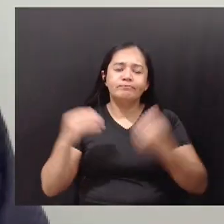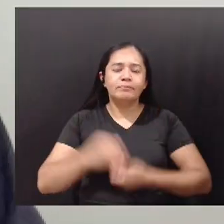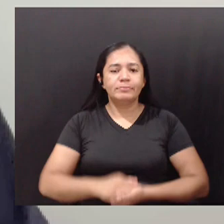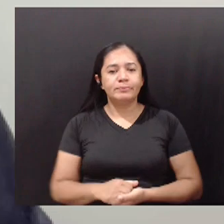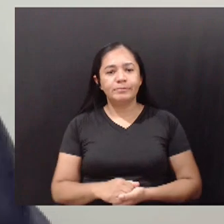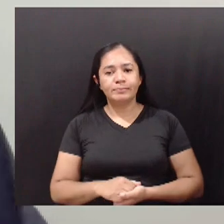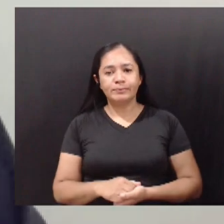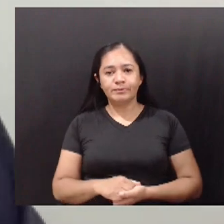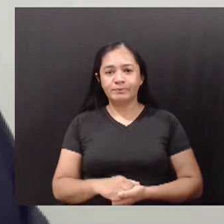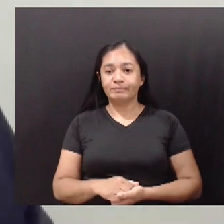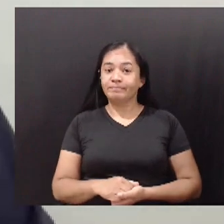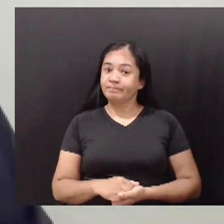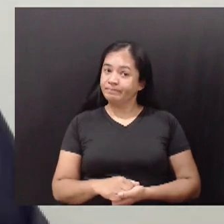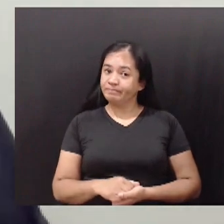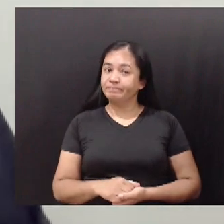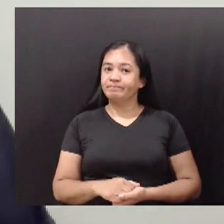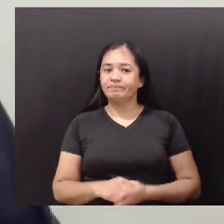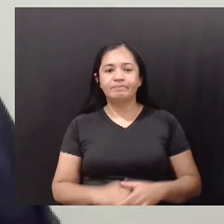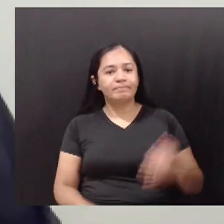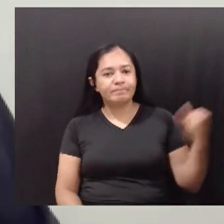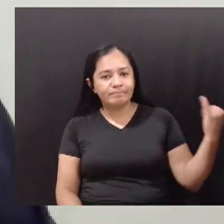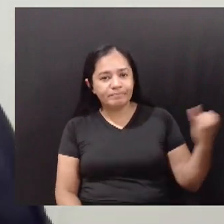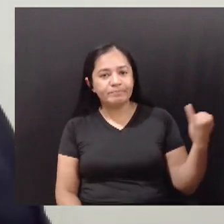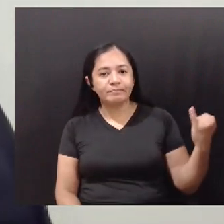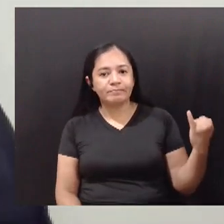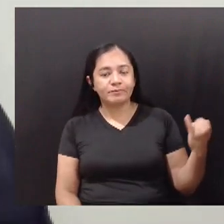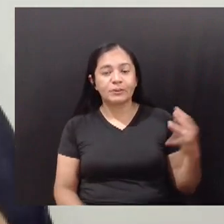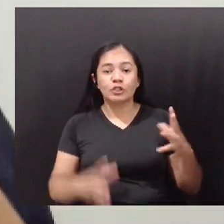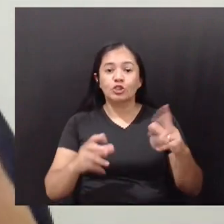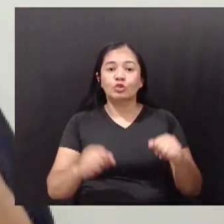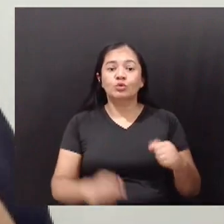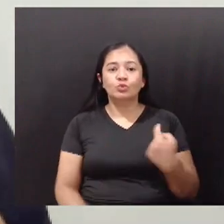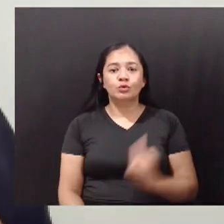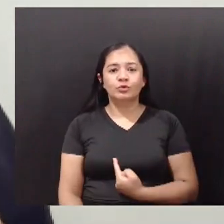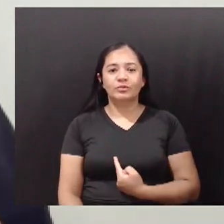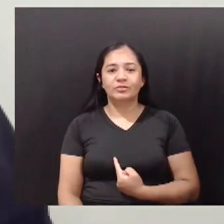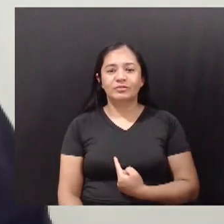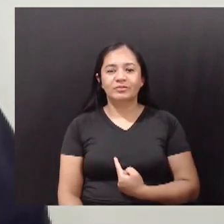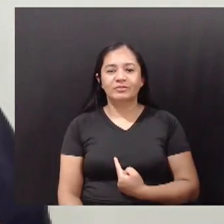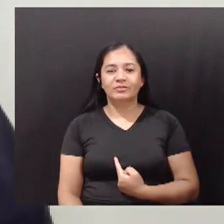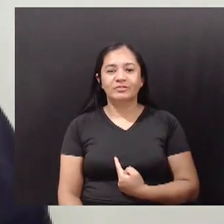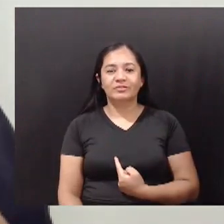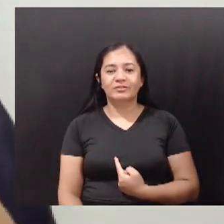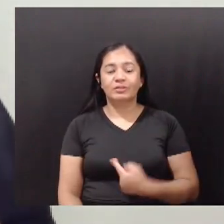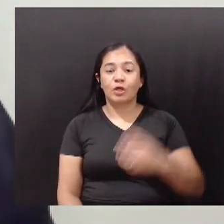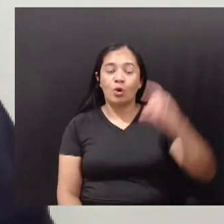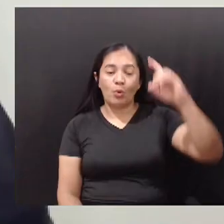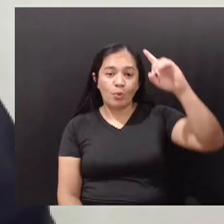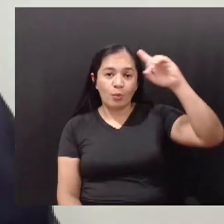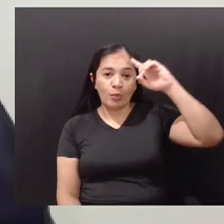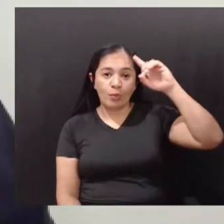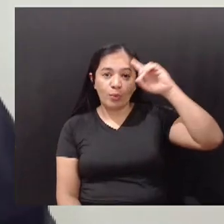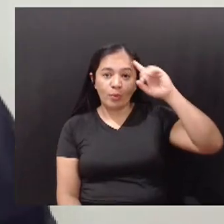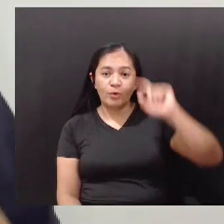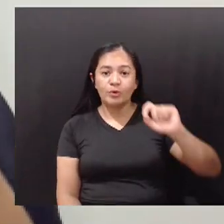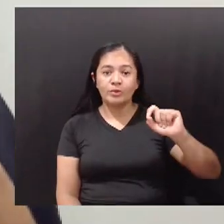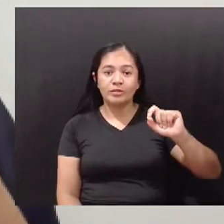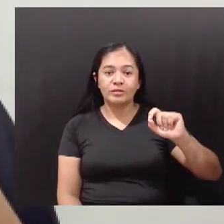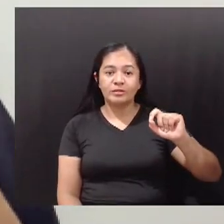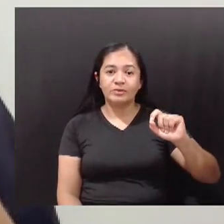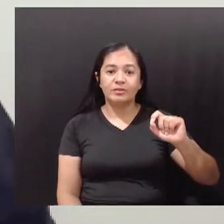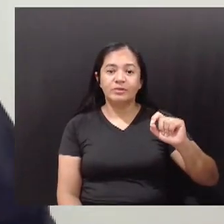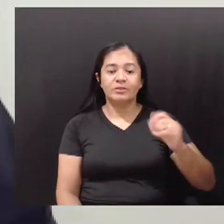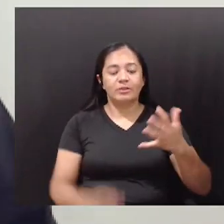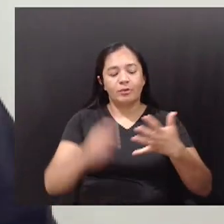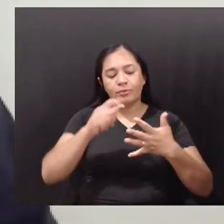É muito importante isso. Todos nós temos ações no dia a dia que vai nos trazer um benefício.